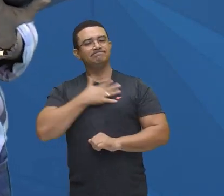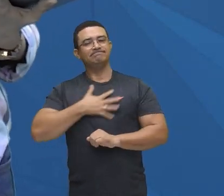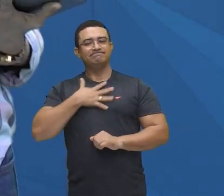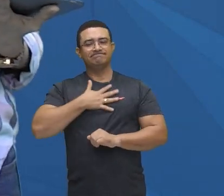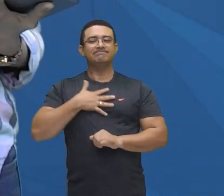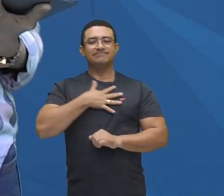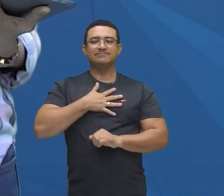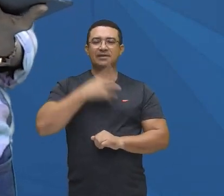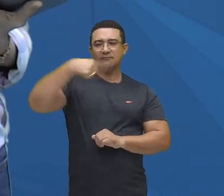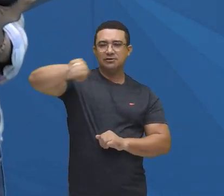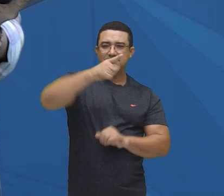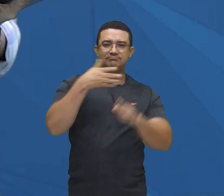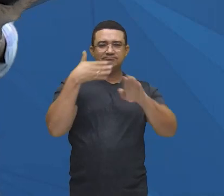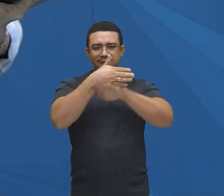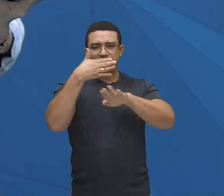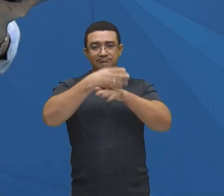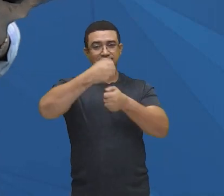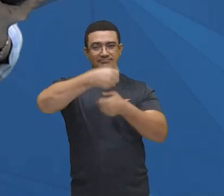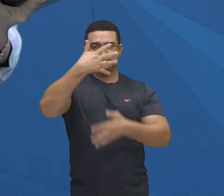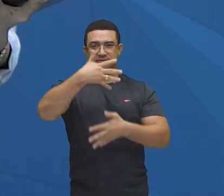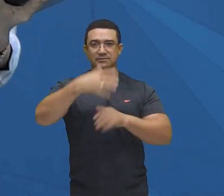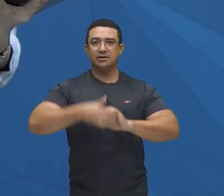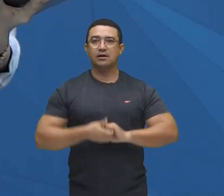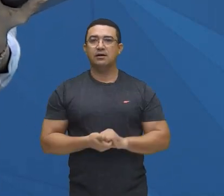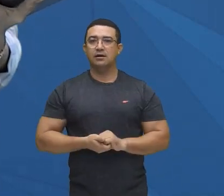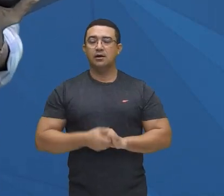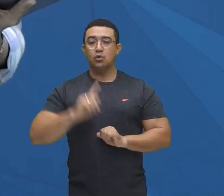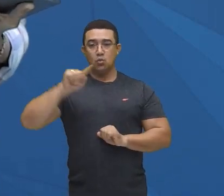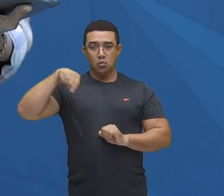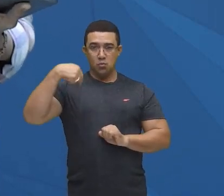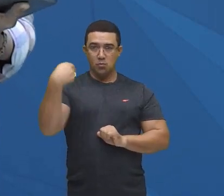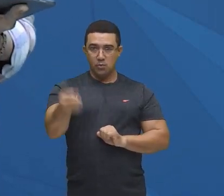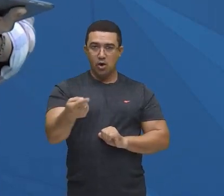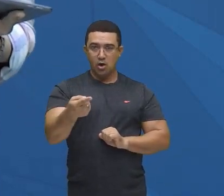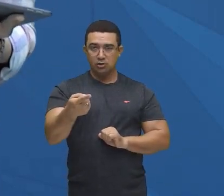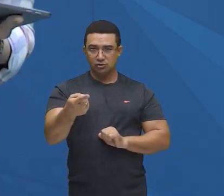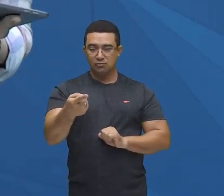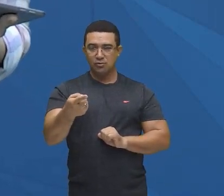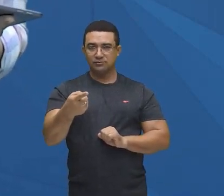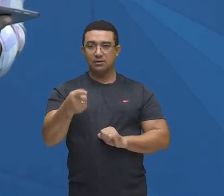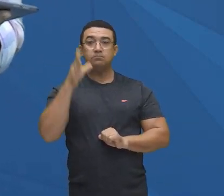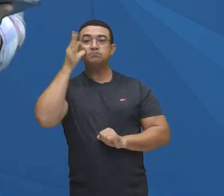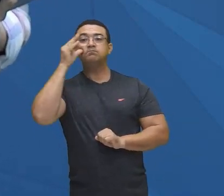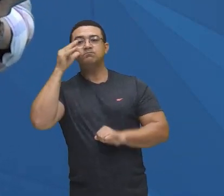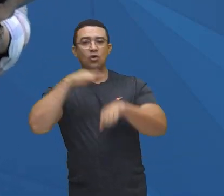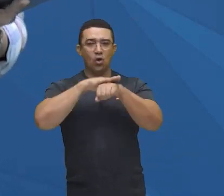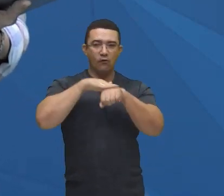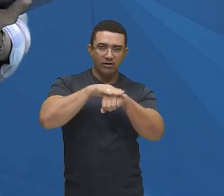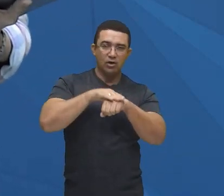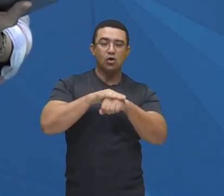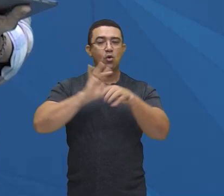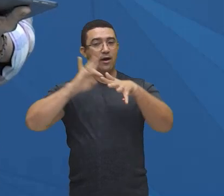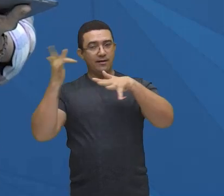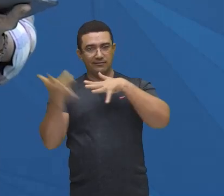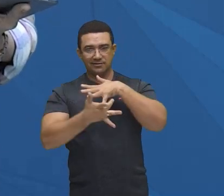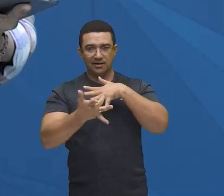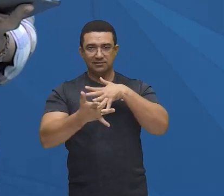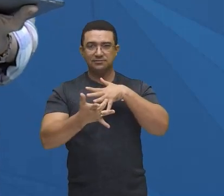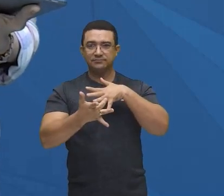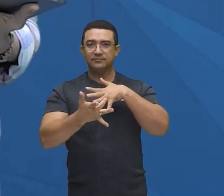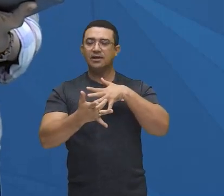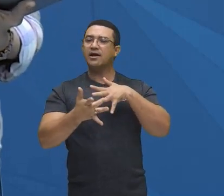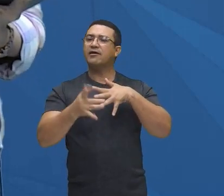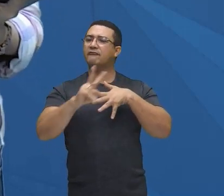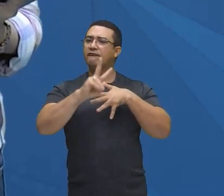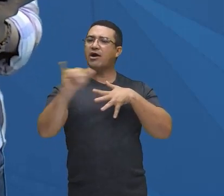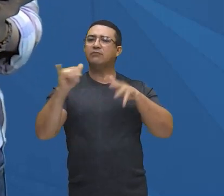um mistério em relação à resposta somente no próximo Espia ou nas nossas redes sociais. Entre nas nossas redes sociais que a